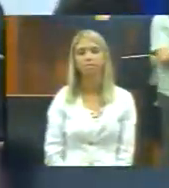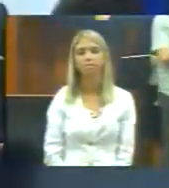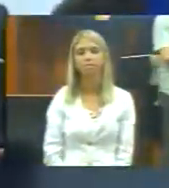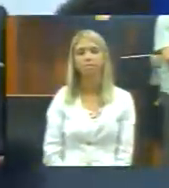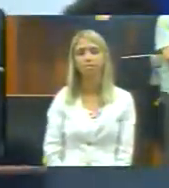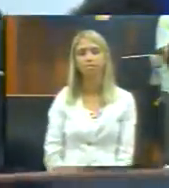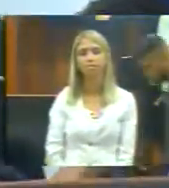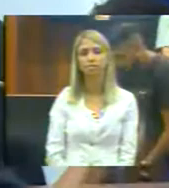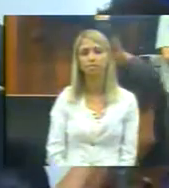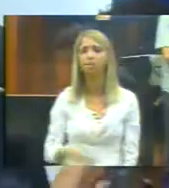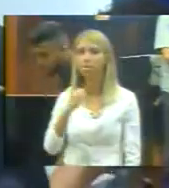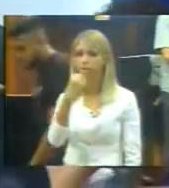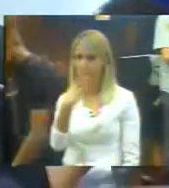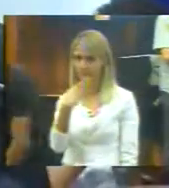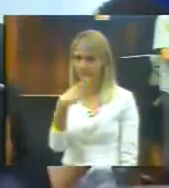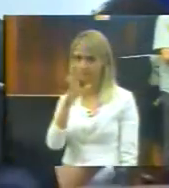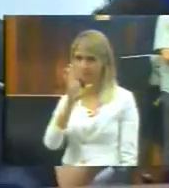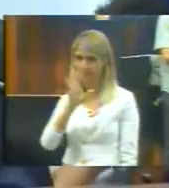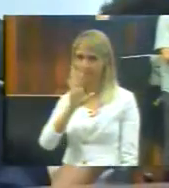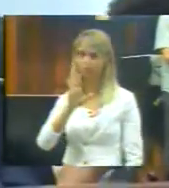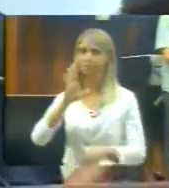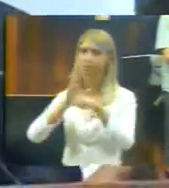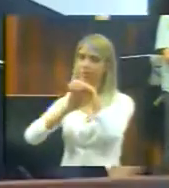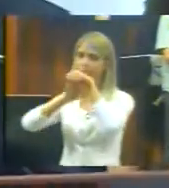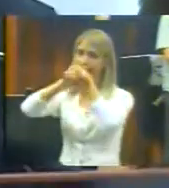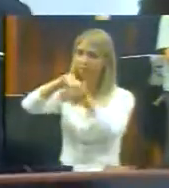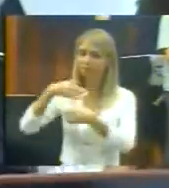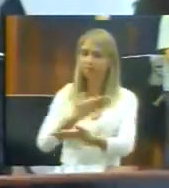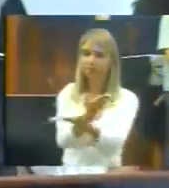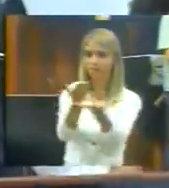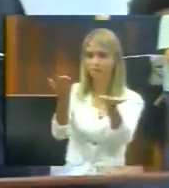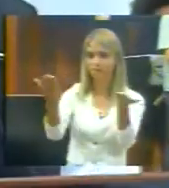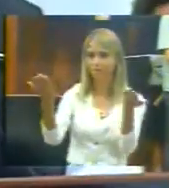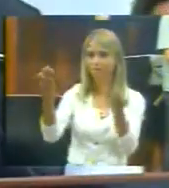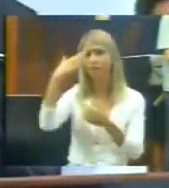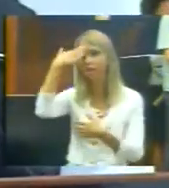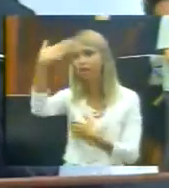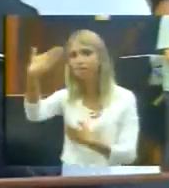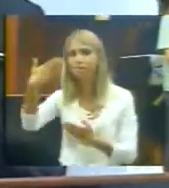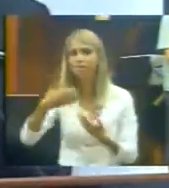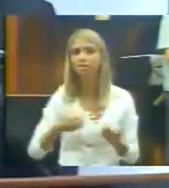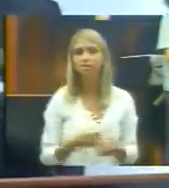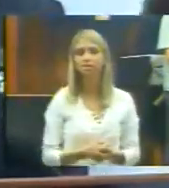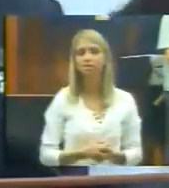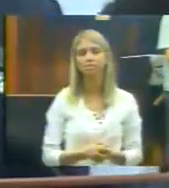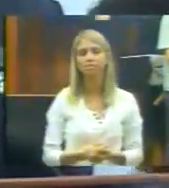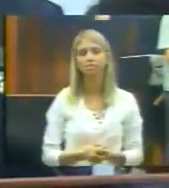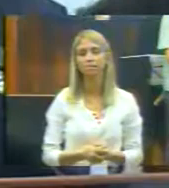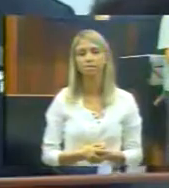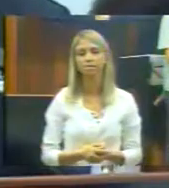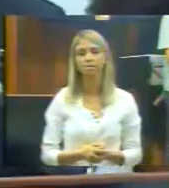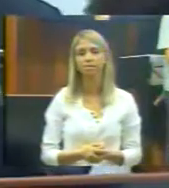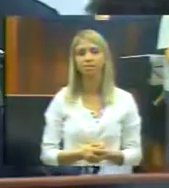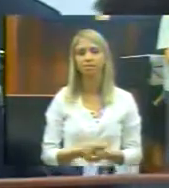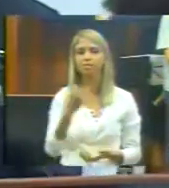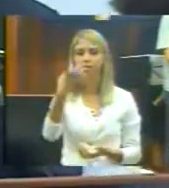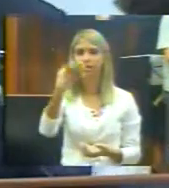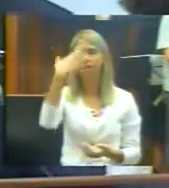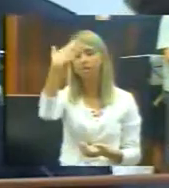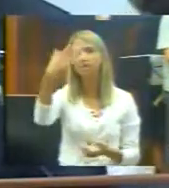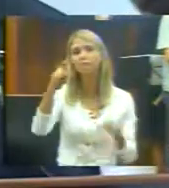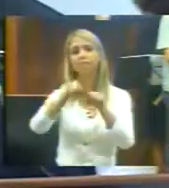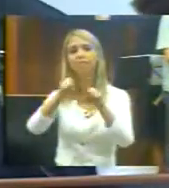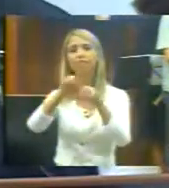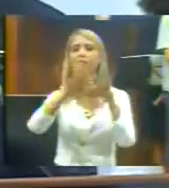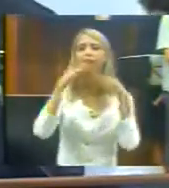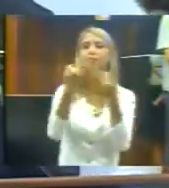Bem, primeiramente gostaria de dar boa noite a todos, dizer que agradeço a presença. Venho aqui agradecer a minha família,